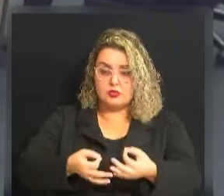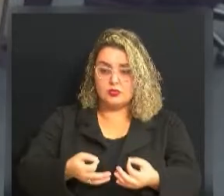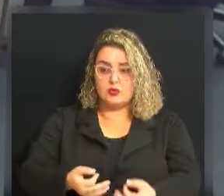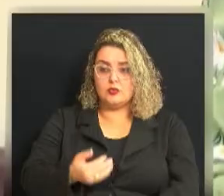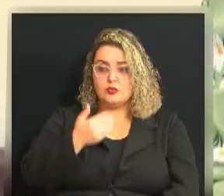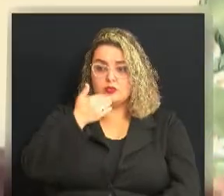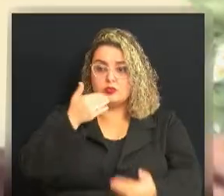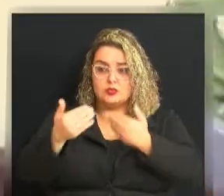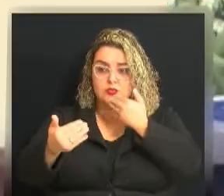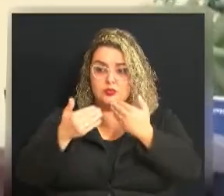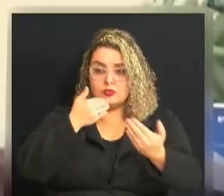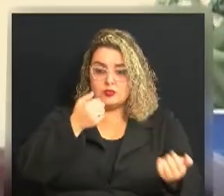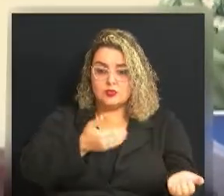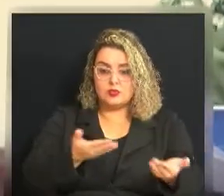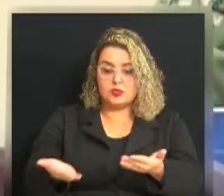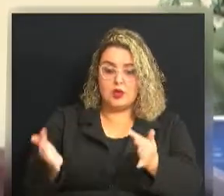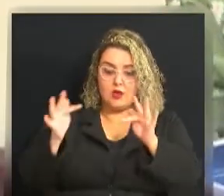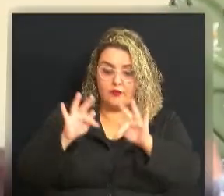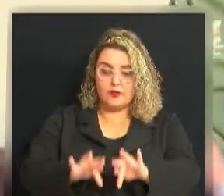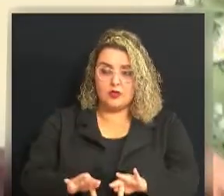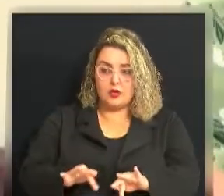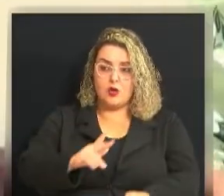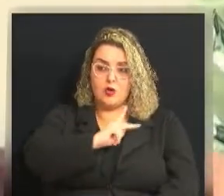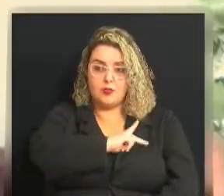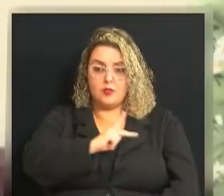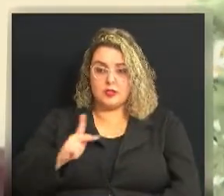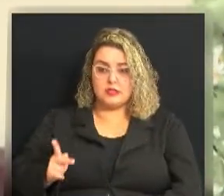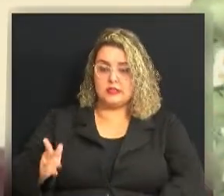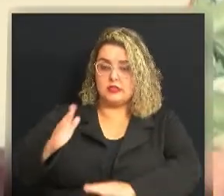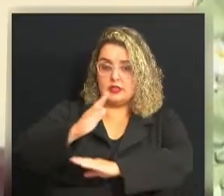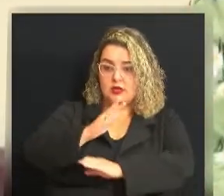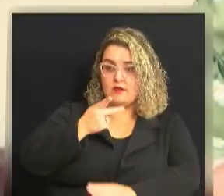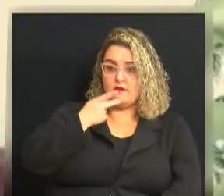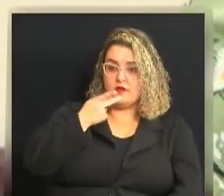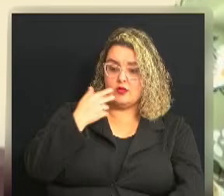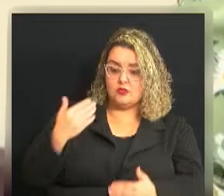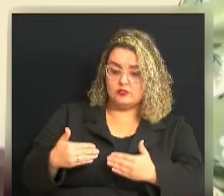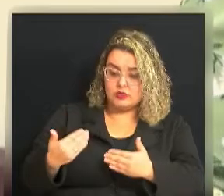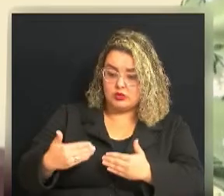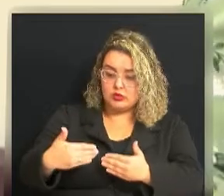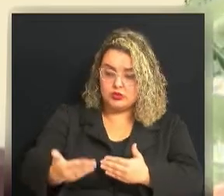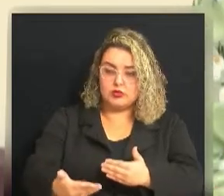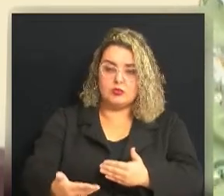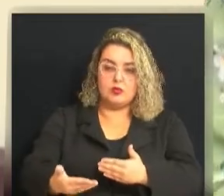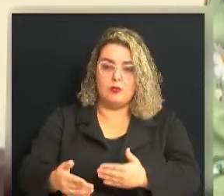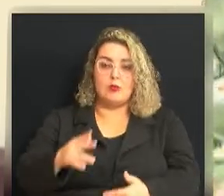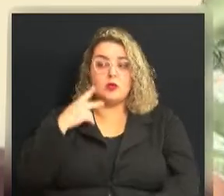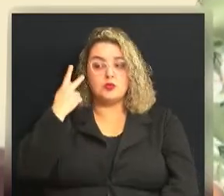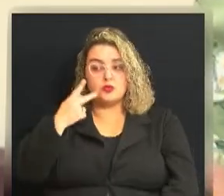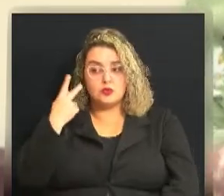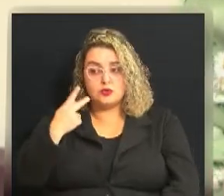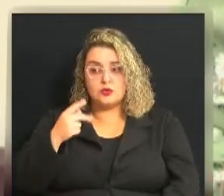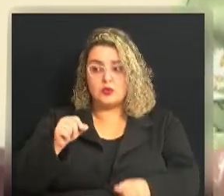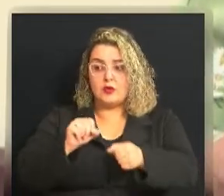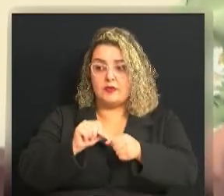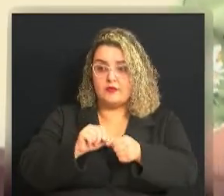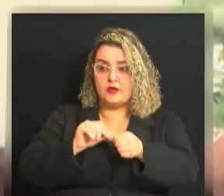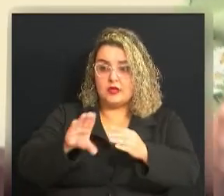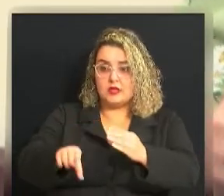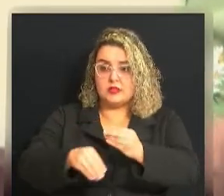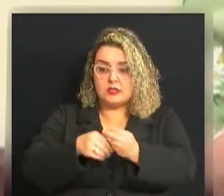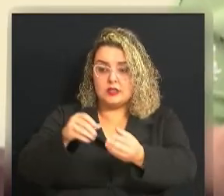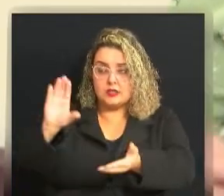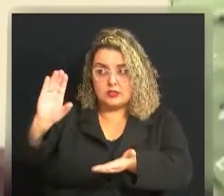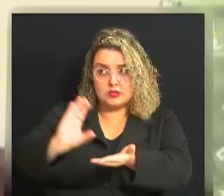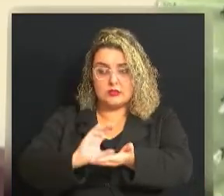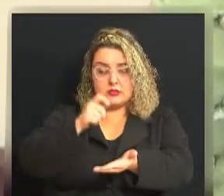apresentadas. Ao final, o presidente da Câmara falou sobre os próximos passos para que os parlamentares façam as emendas impositivas,